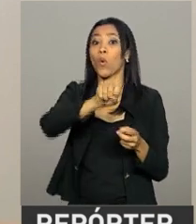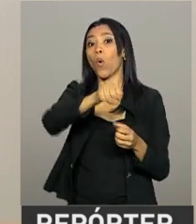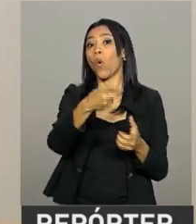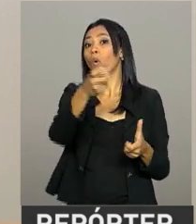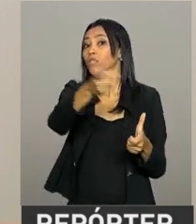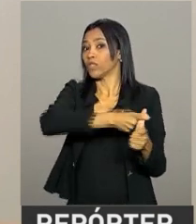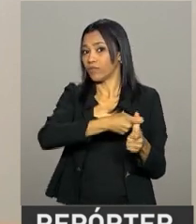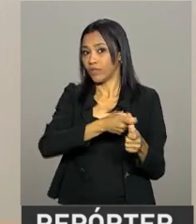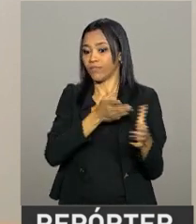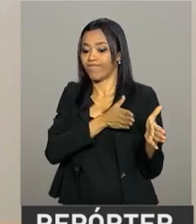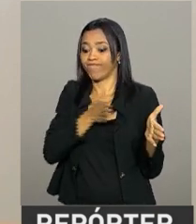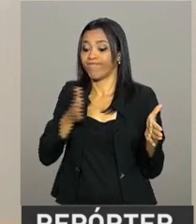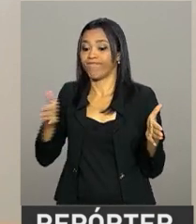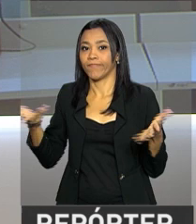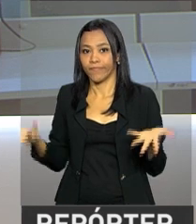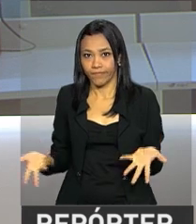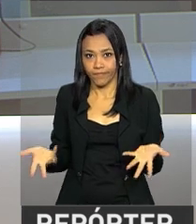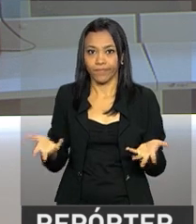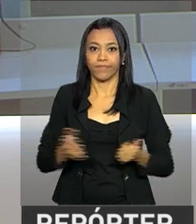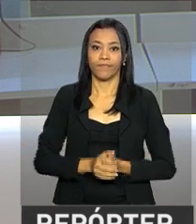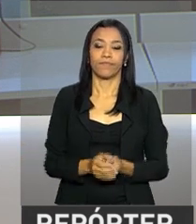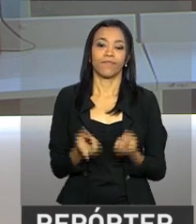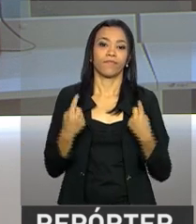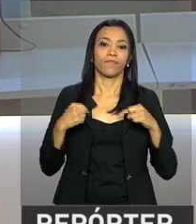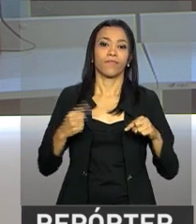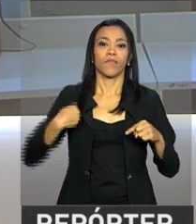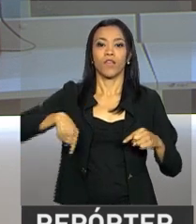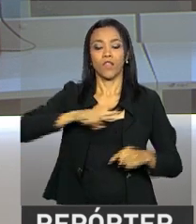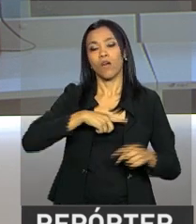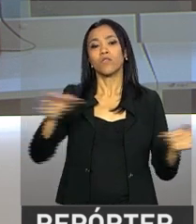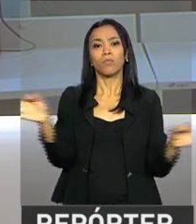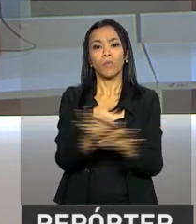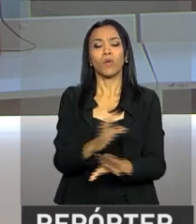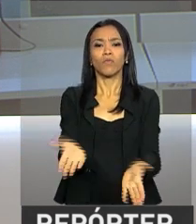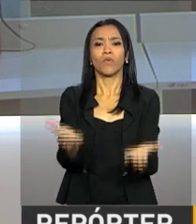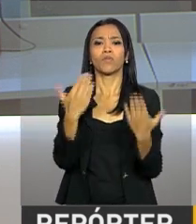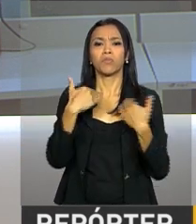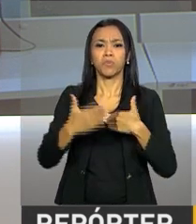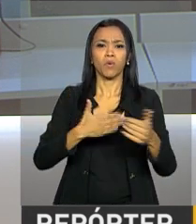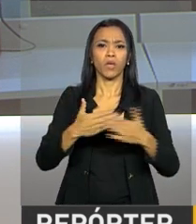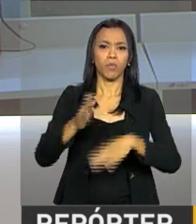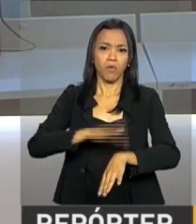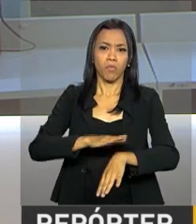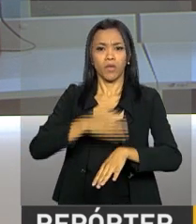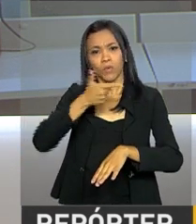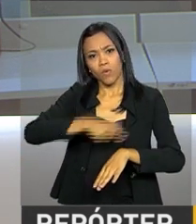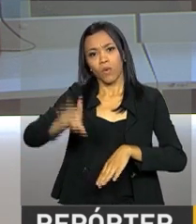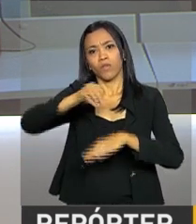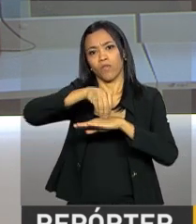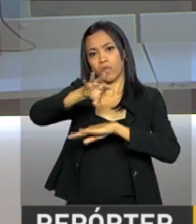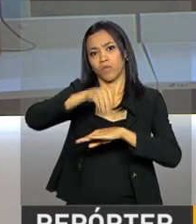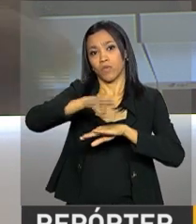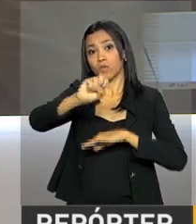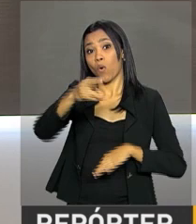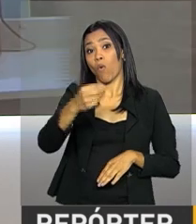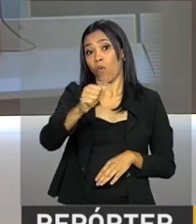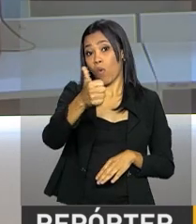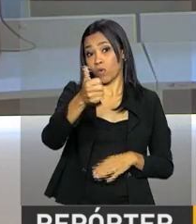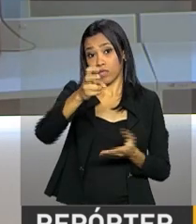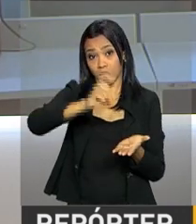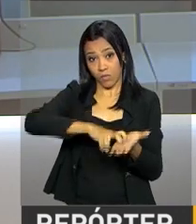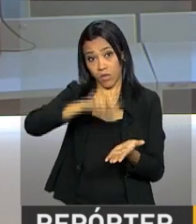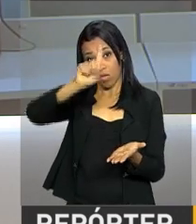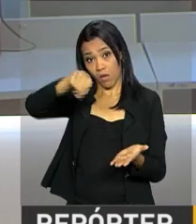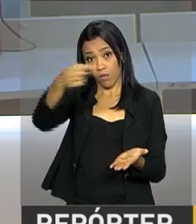foi o caso até hoje. Nós ficamos por aqui, voltamos a qualquer momento com outras informações ou às 11 da manhã,